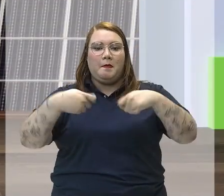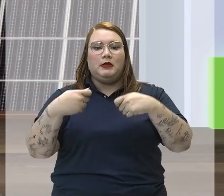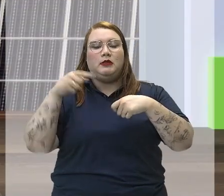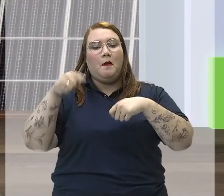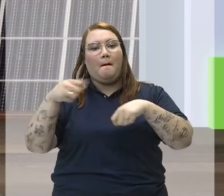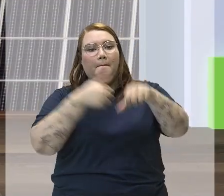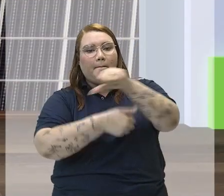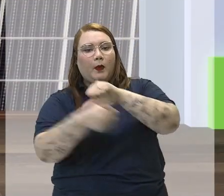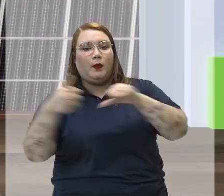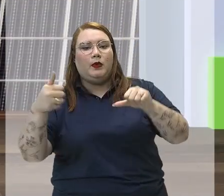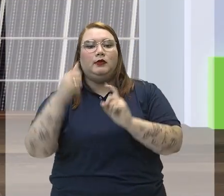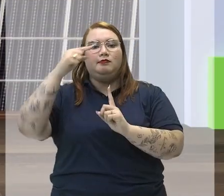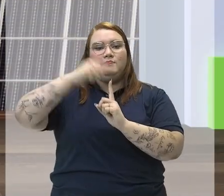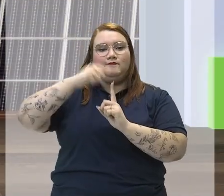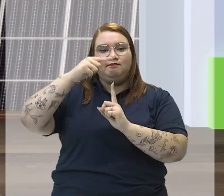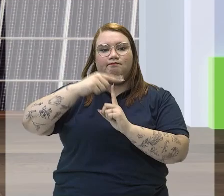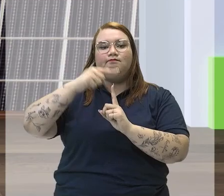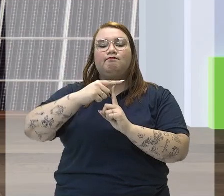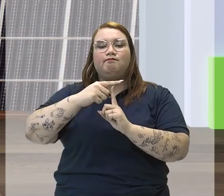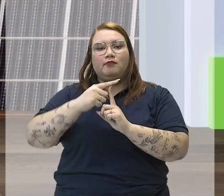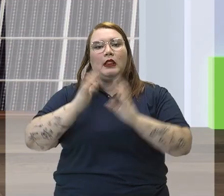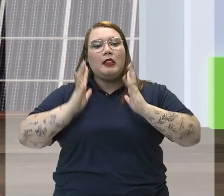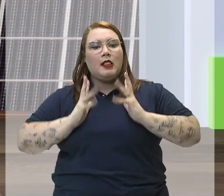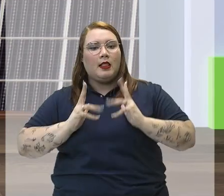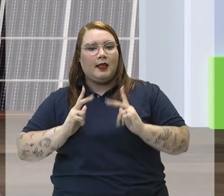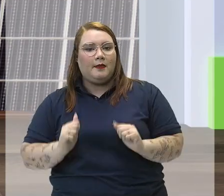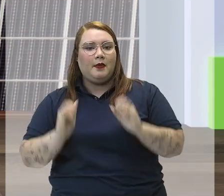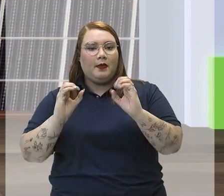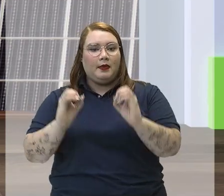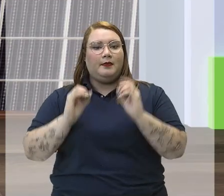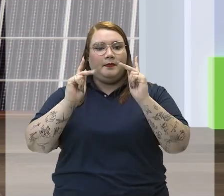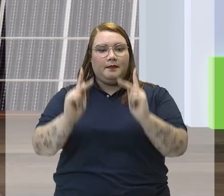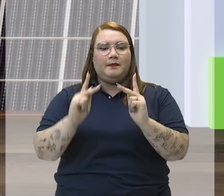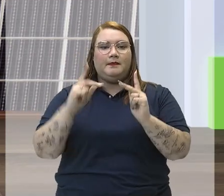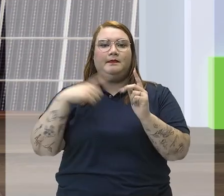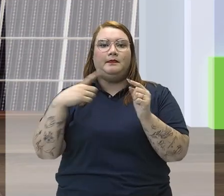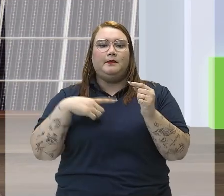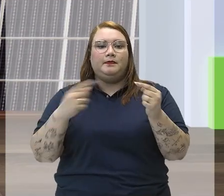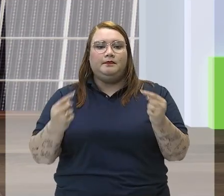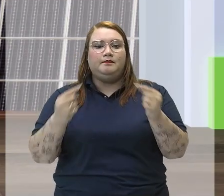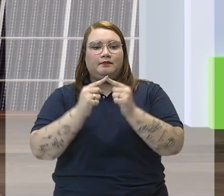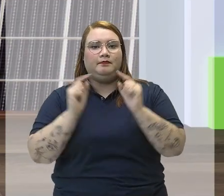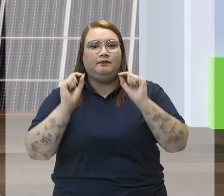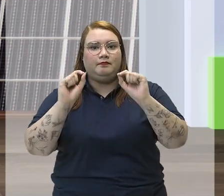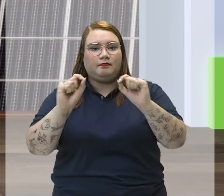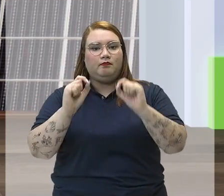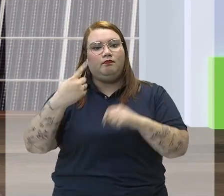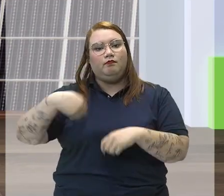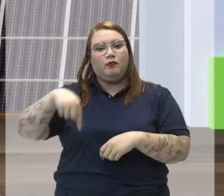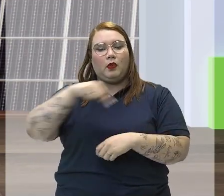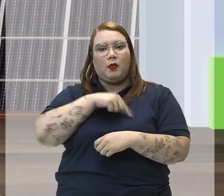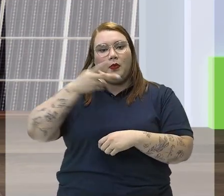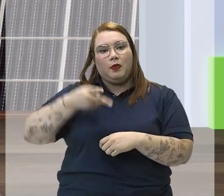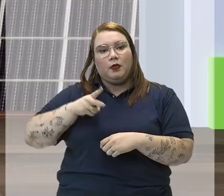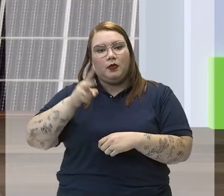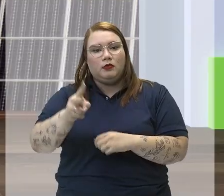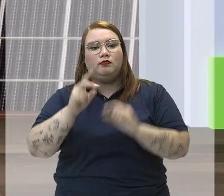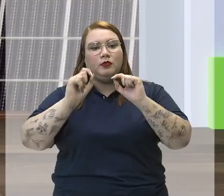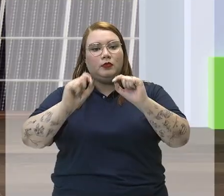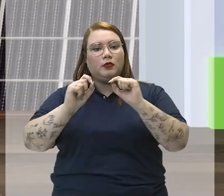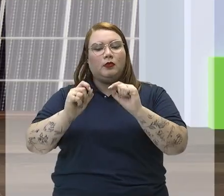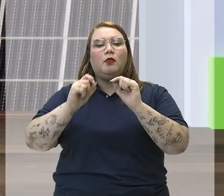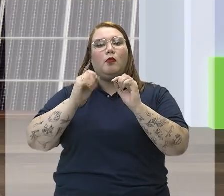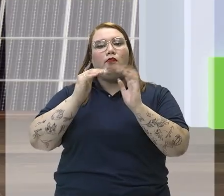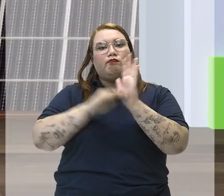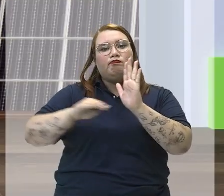energética mais renováveis, certo? Se não fizermos isso, nós vamos continuar intensificando os